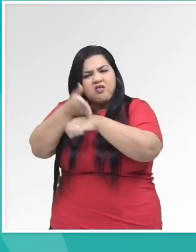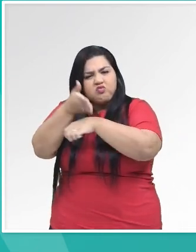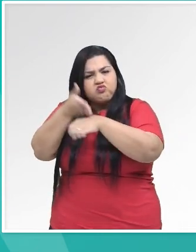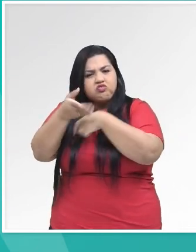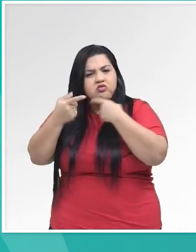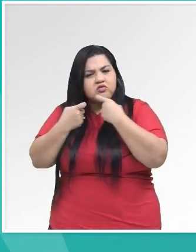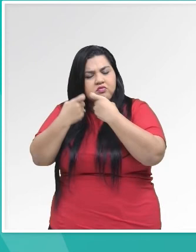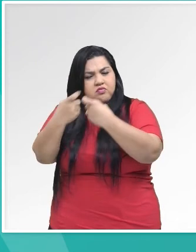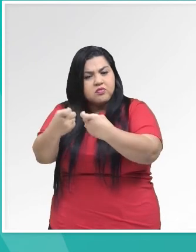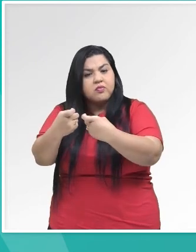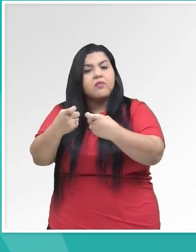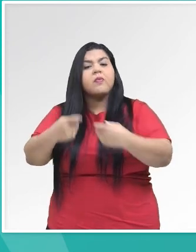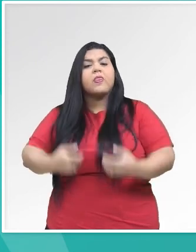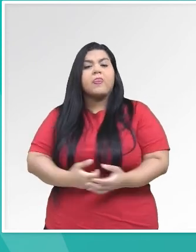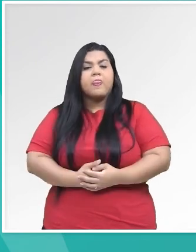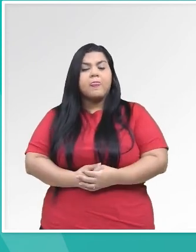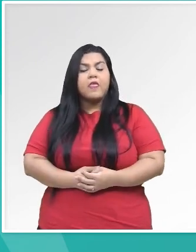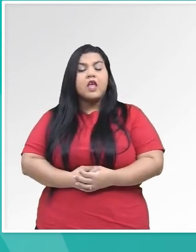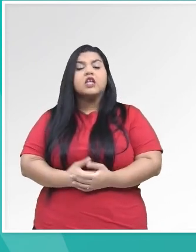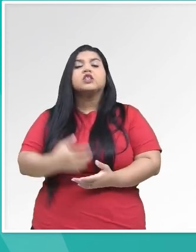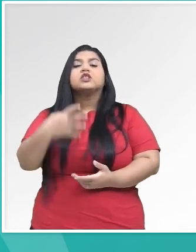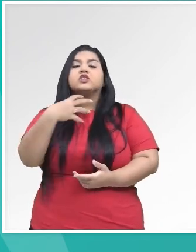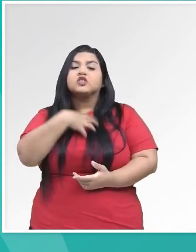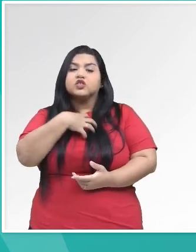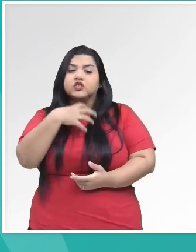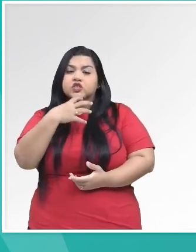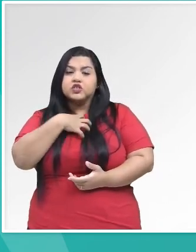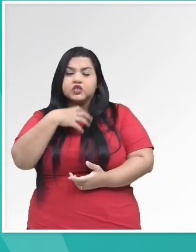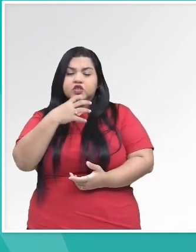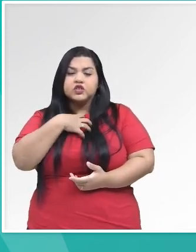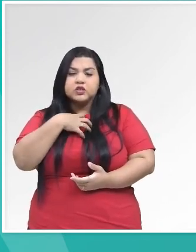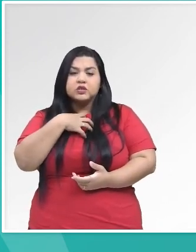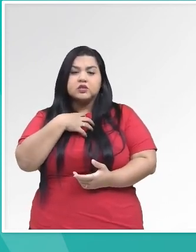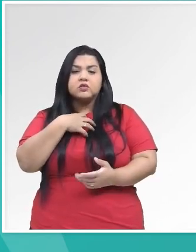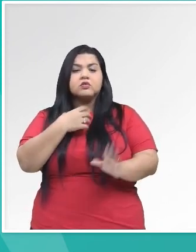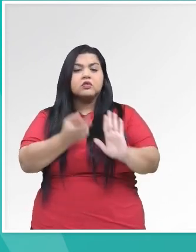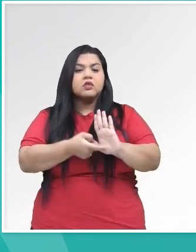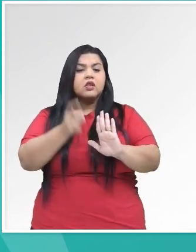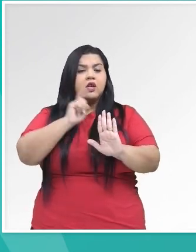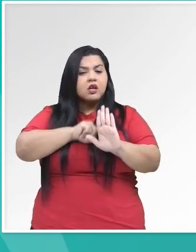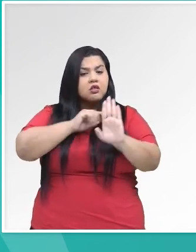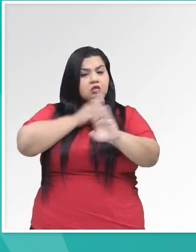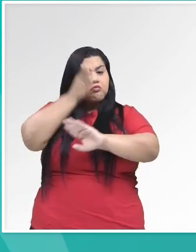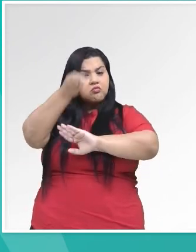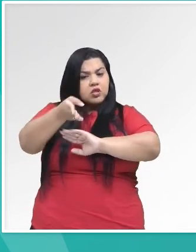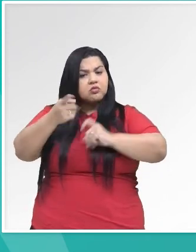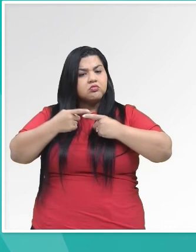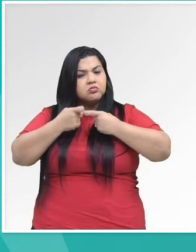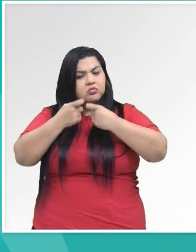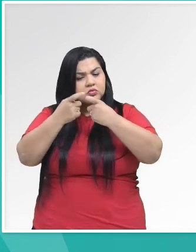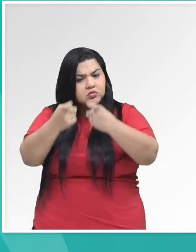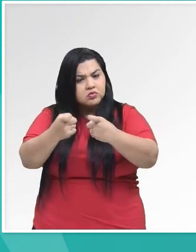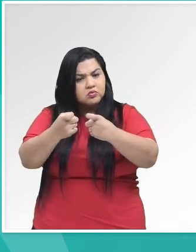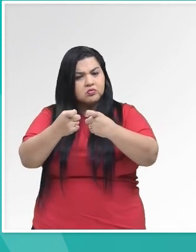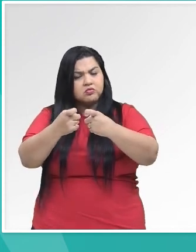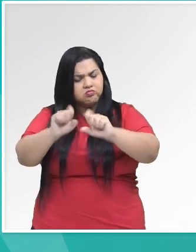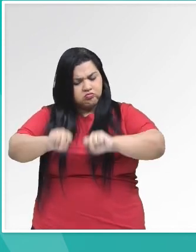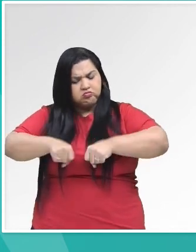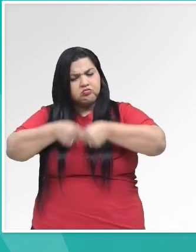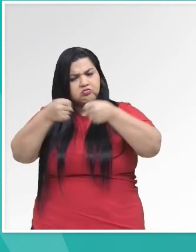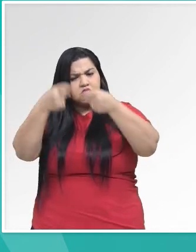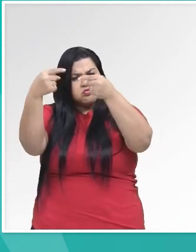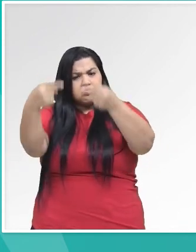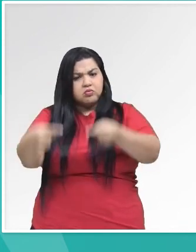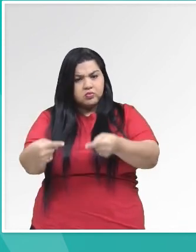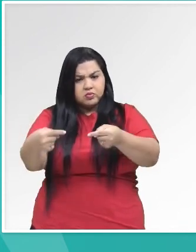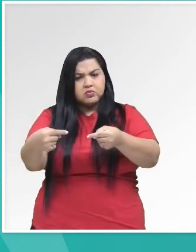guerra, né? Então, traz o sentido figurado, que tem inclinação para a guerra, belicoso, combativo, assim como ele